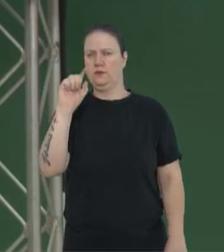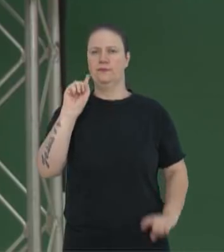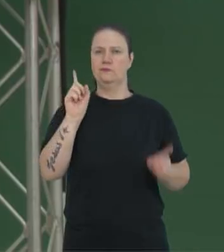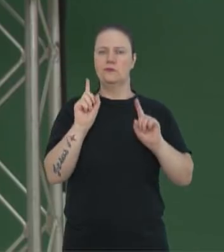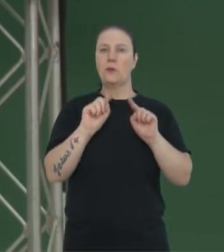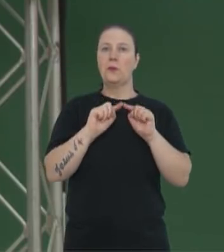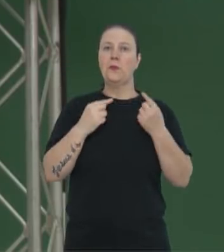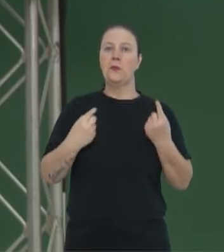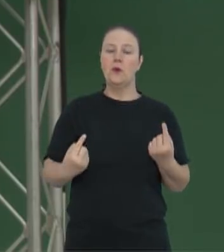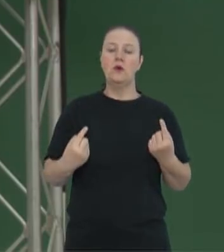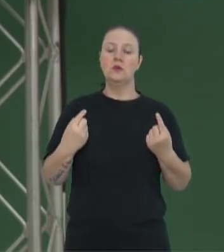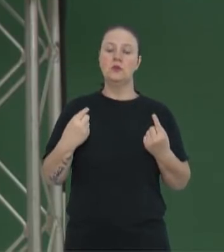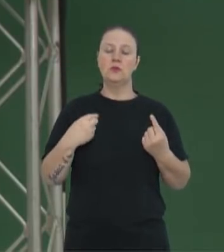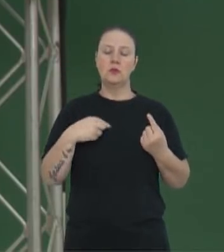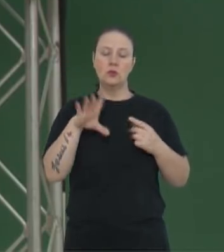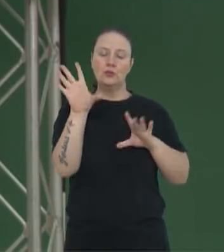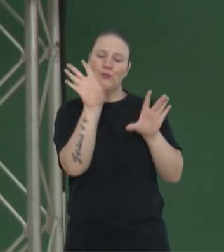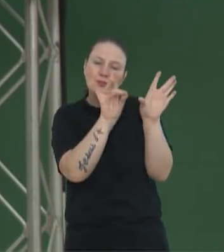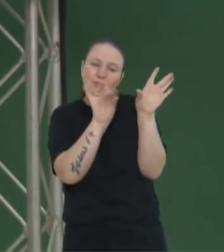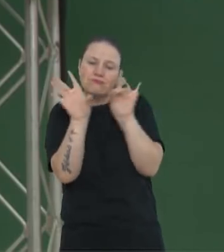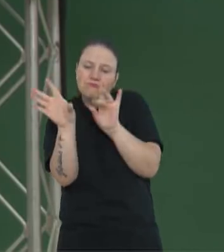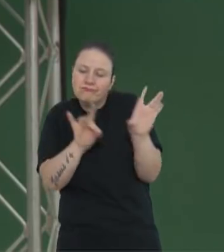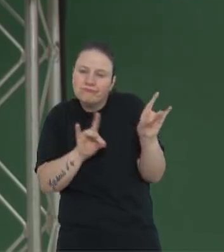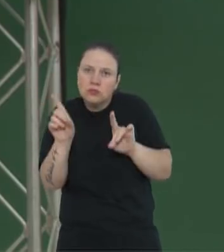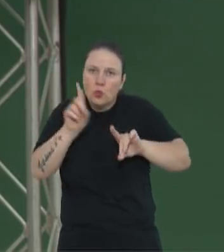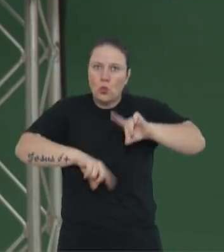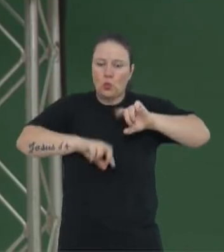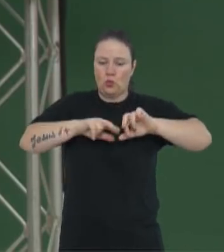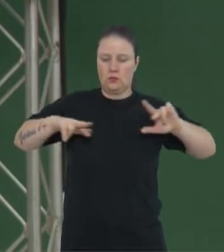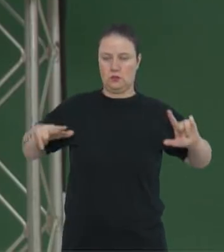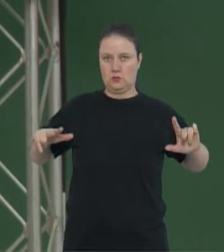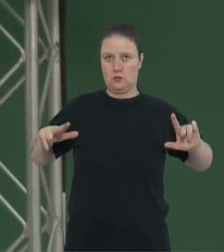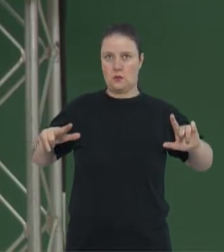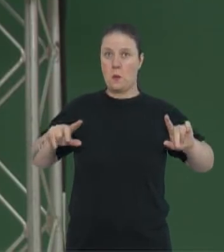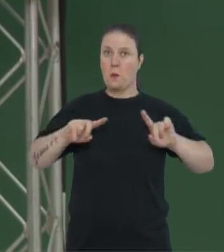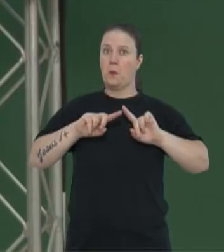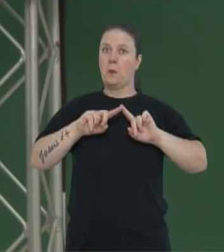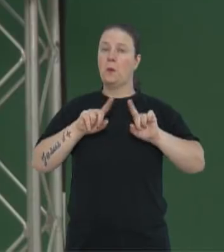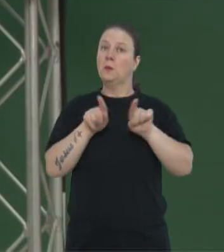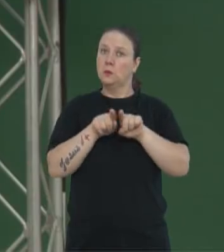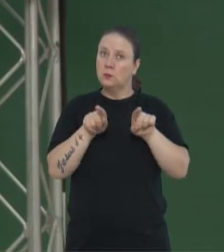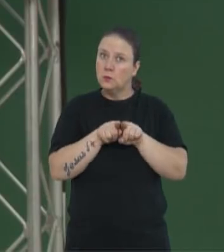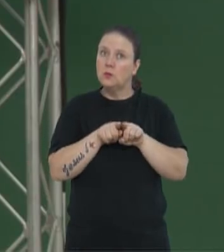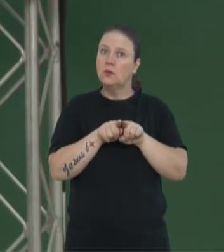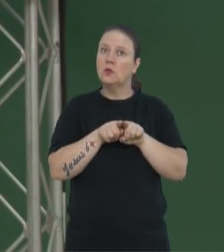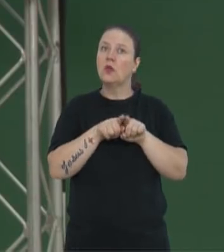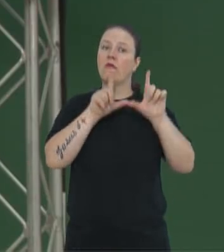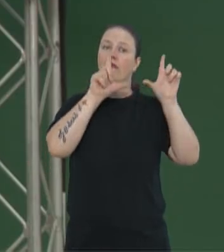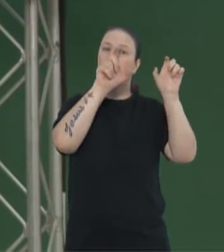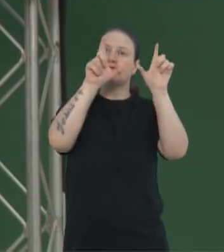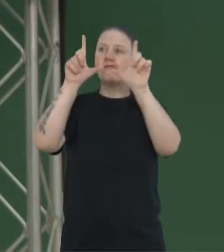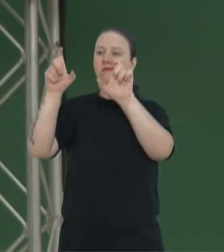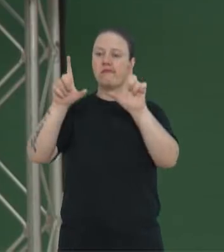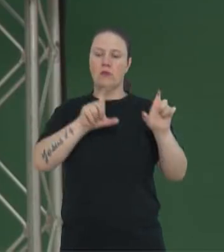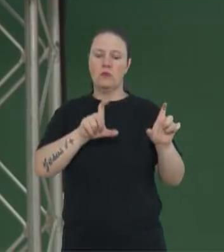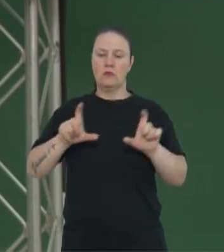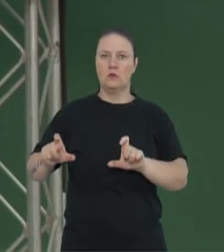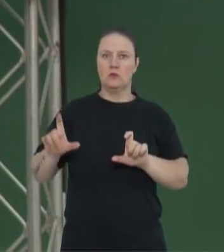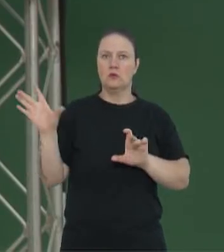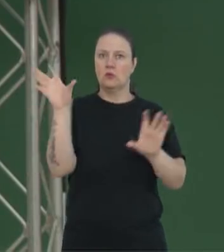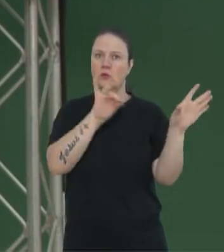a assemblagem, que é essa colagem de elementos diversos, vai ser um deles. E mesmo assim, se chamava fotocolagem ou